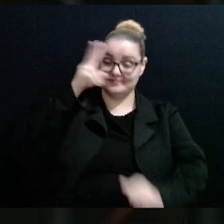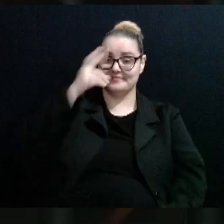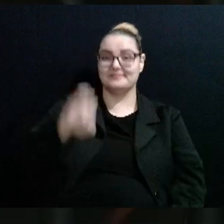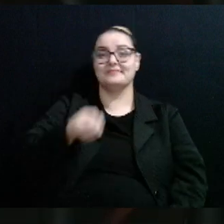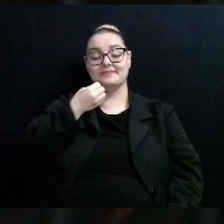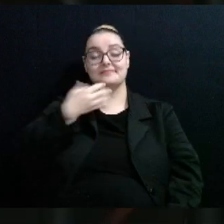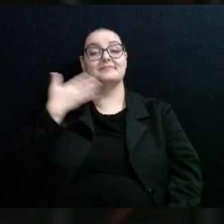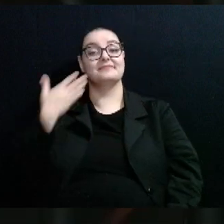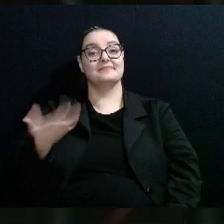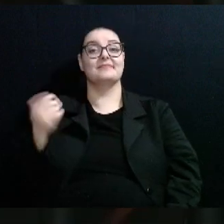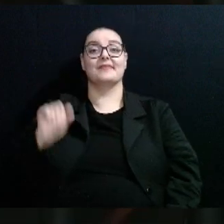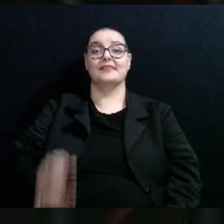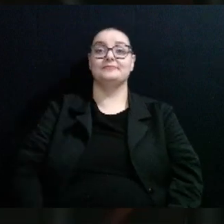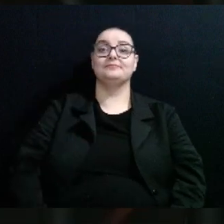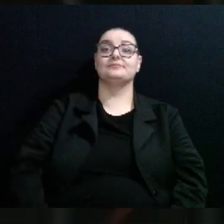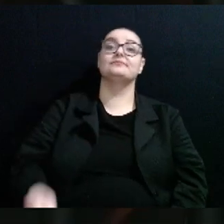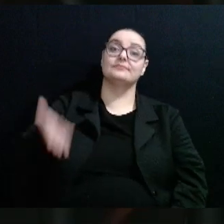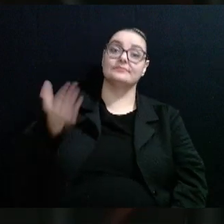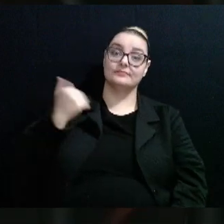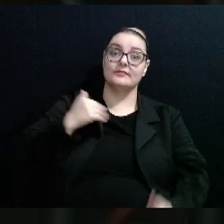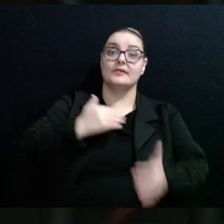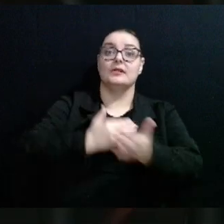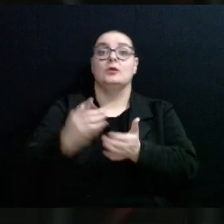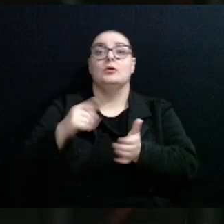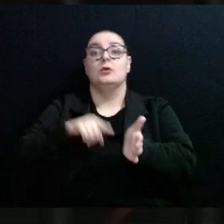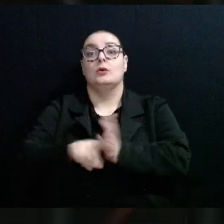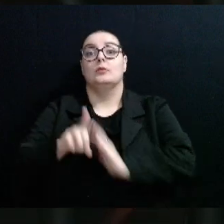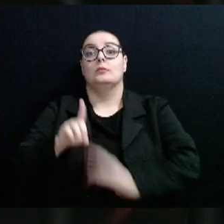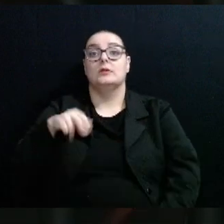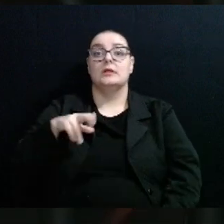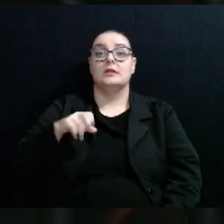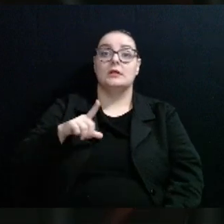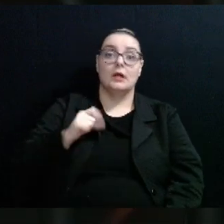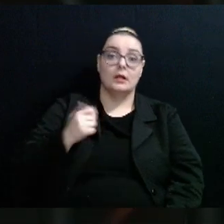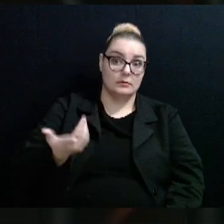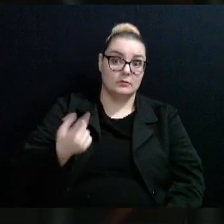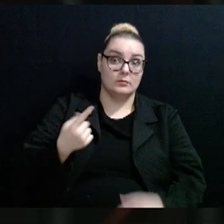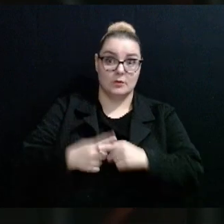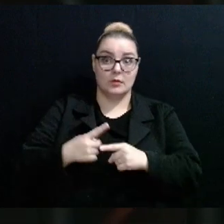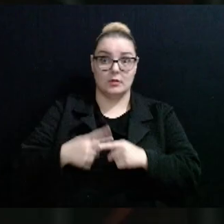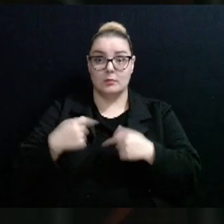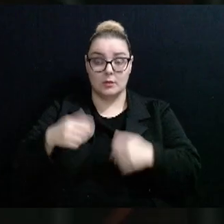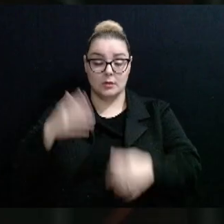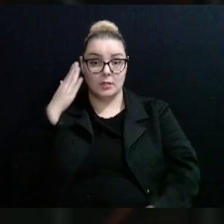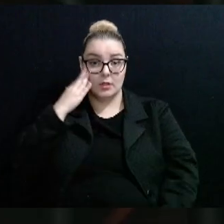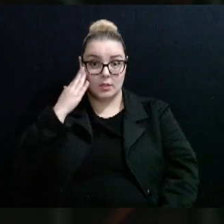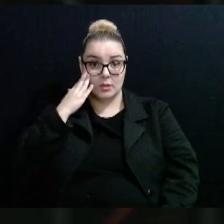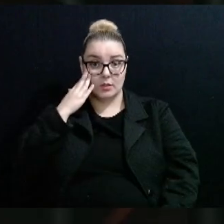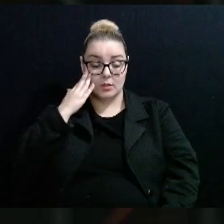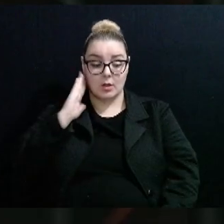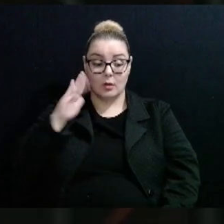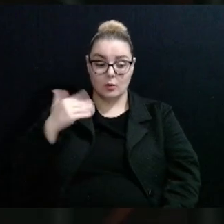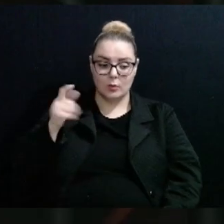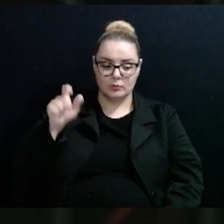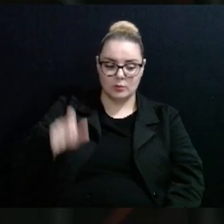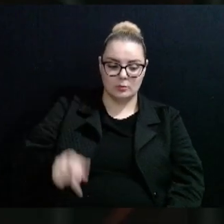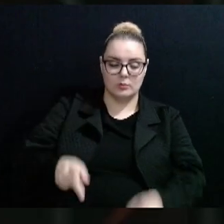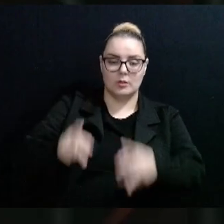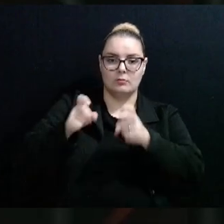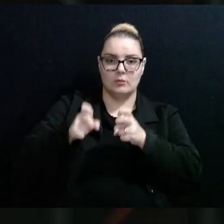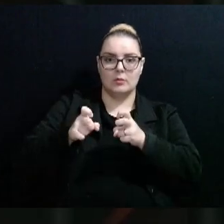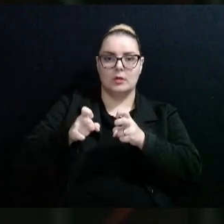Então vamos lá, a gente começa perguntando para a Daniela, porque a gente precisa entender que quando a pessoa percebe que não